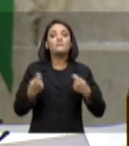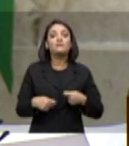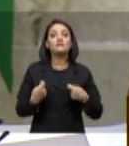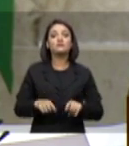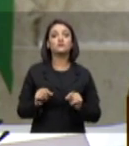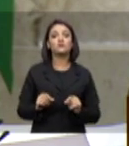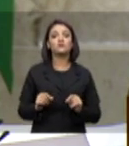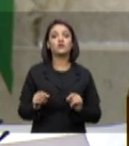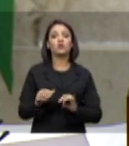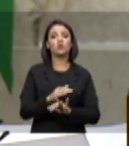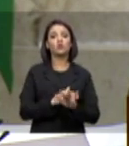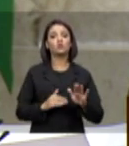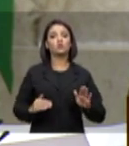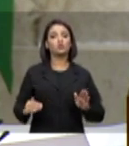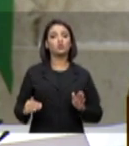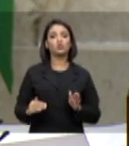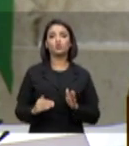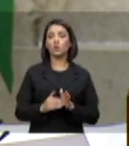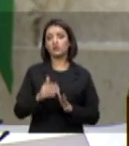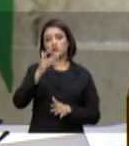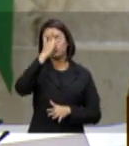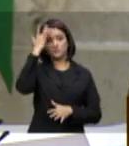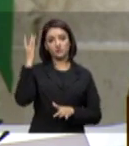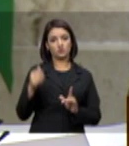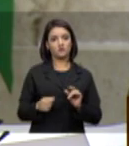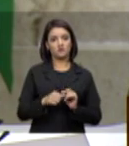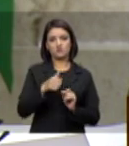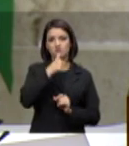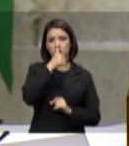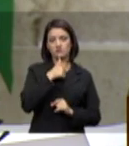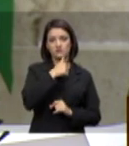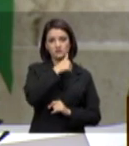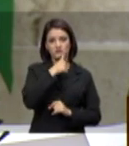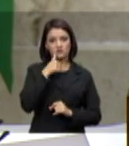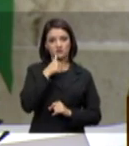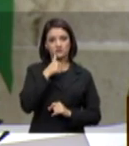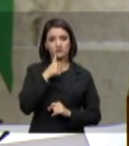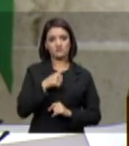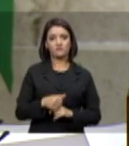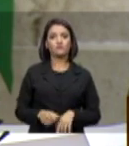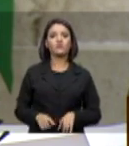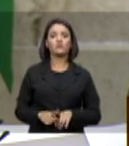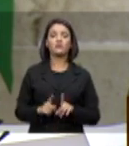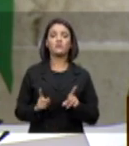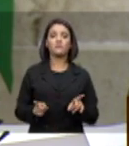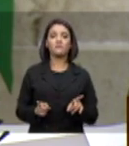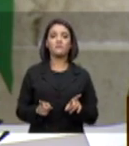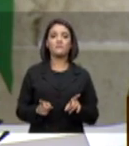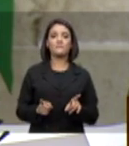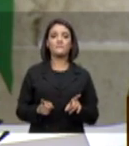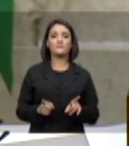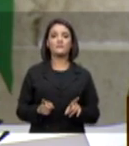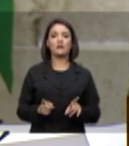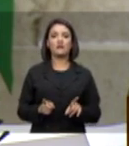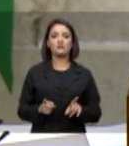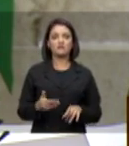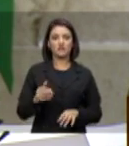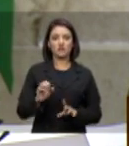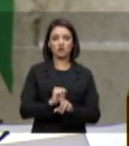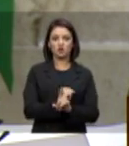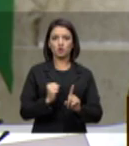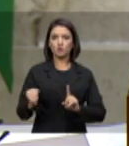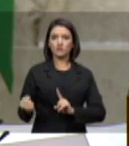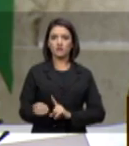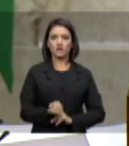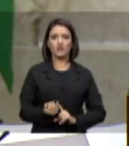de todos uma parcela de sacrifício mas não não exige do estado nem da sociedade